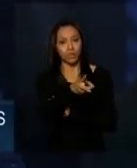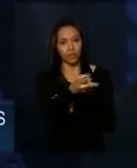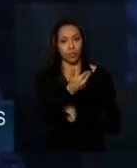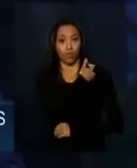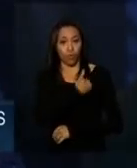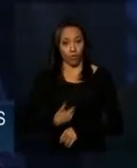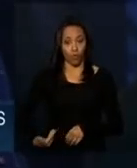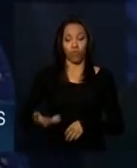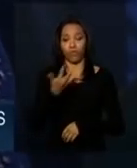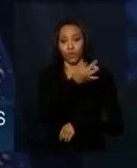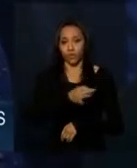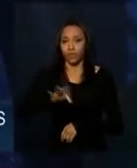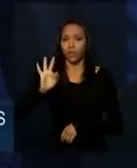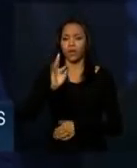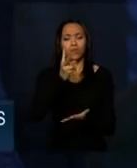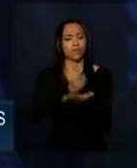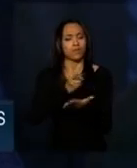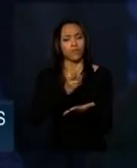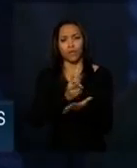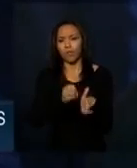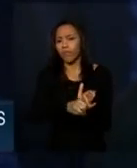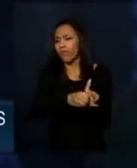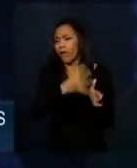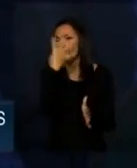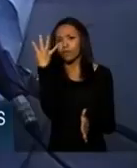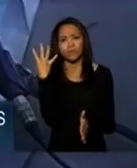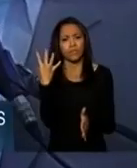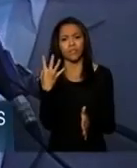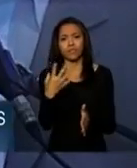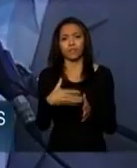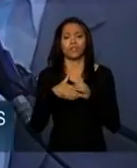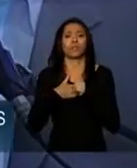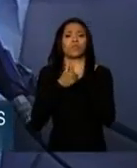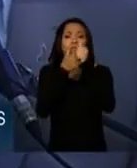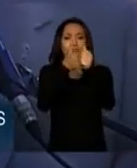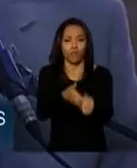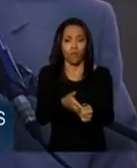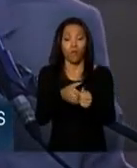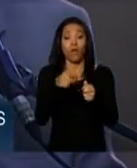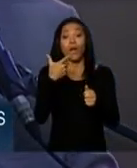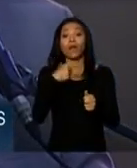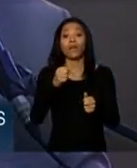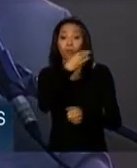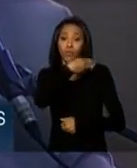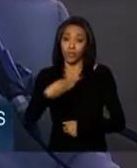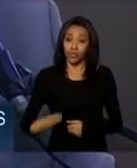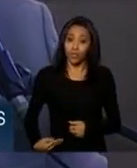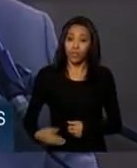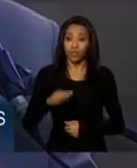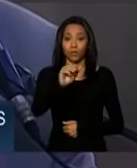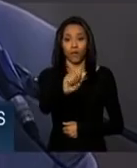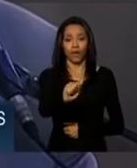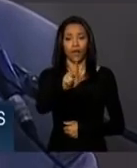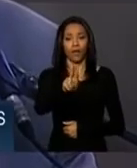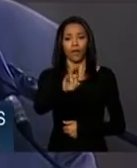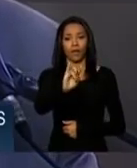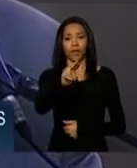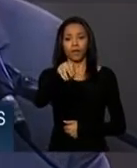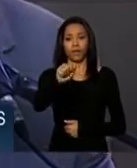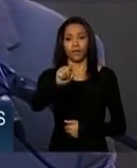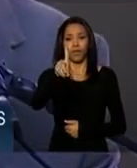federal. Várias vezes nos levou ao nosso ministro Aguinaldo. Obrigado a Vossa Excelência pela